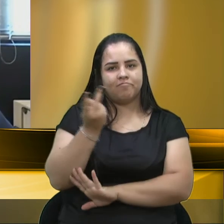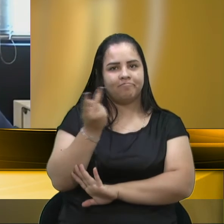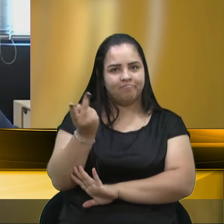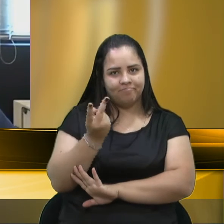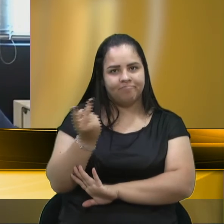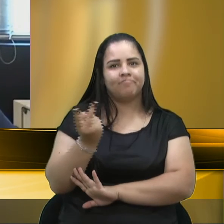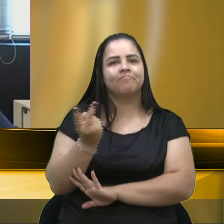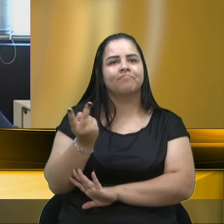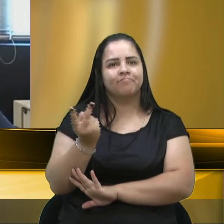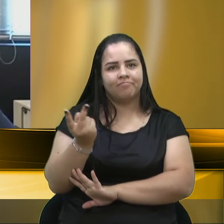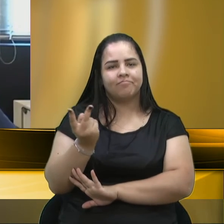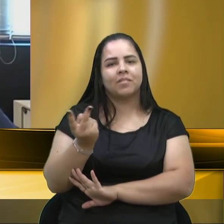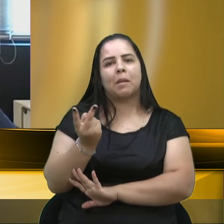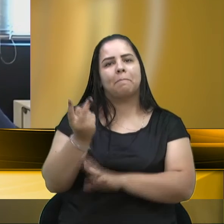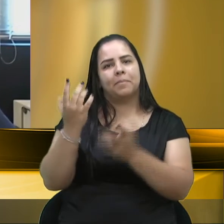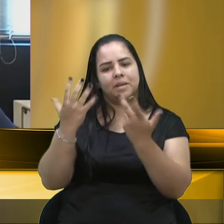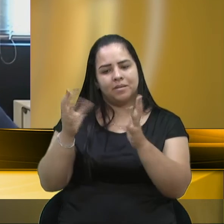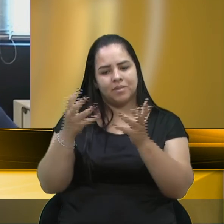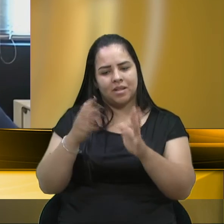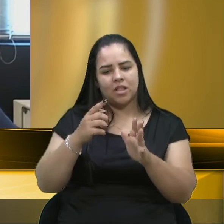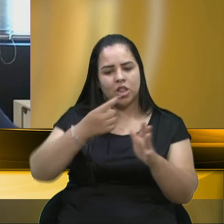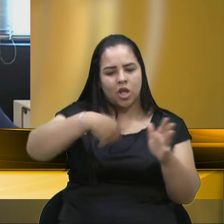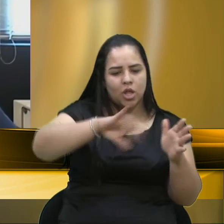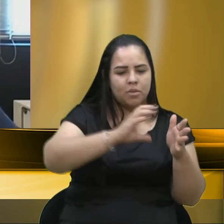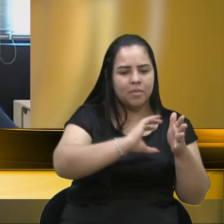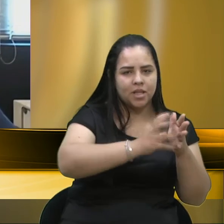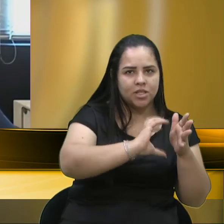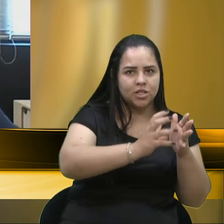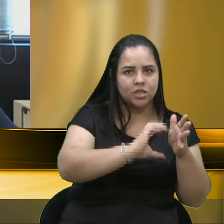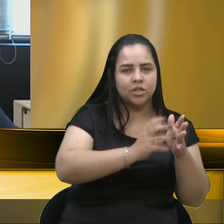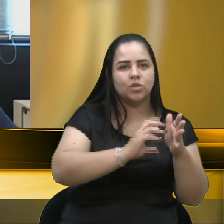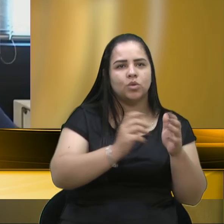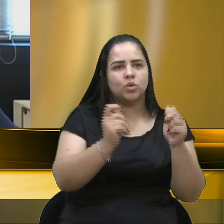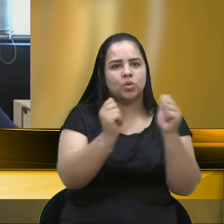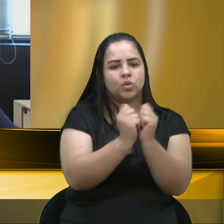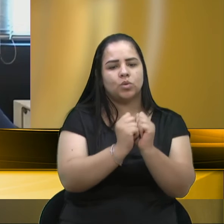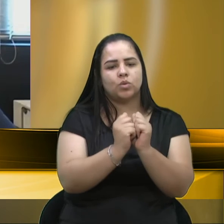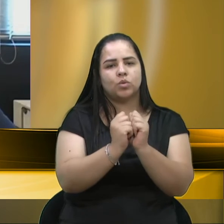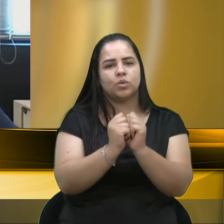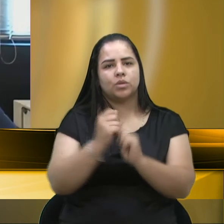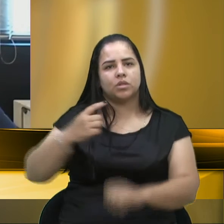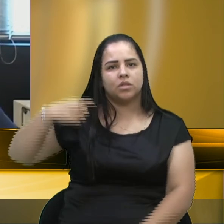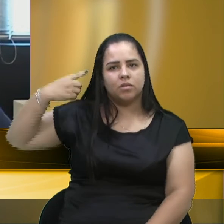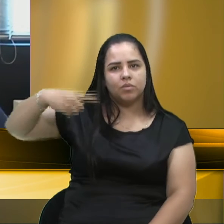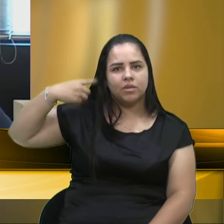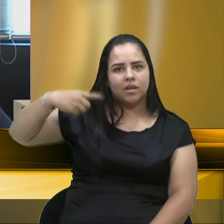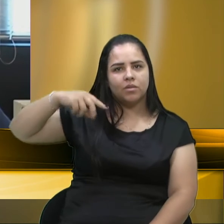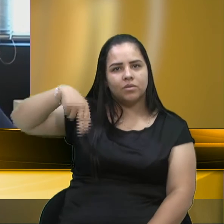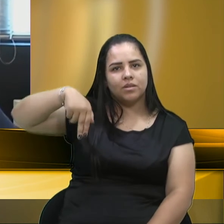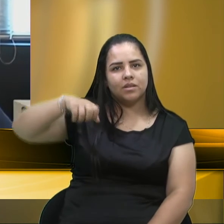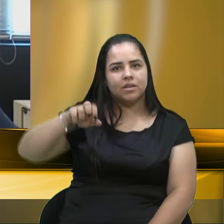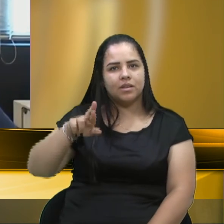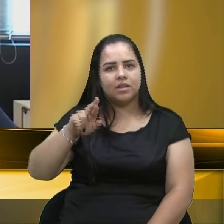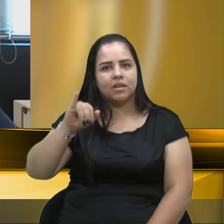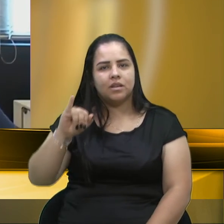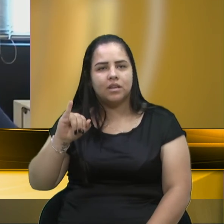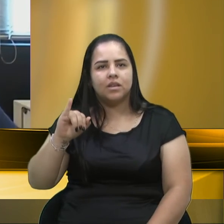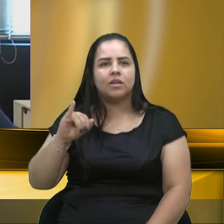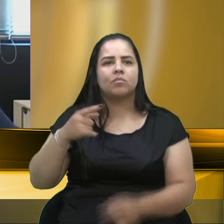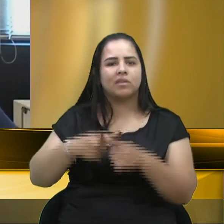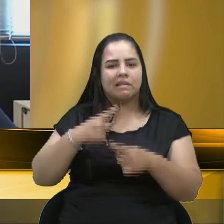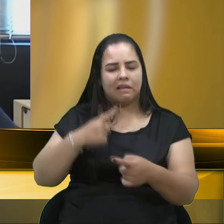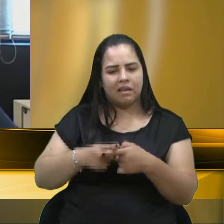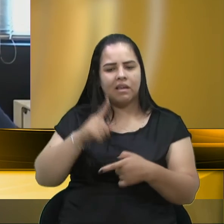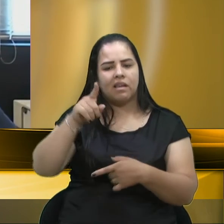parabenizar a nossa bancada, juntamente com nós, o deputado Neri, que quando o vereador